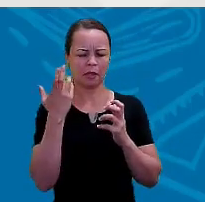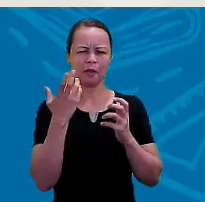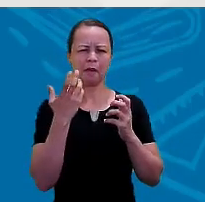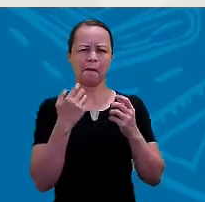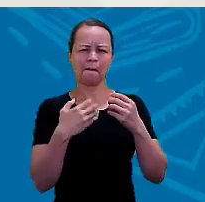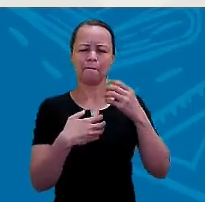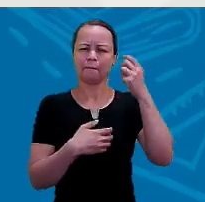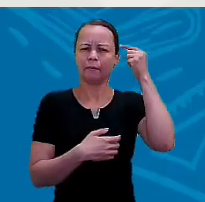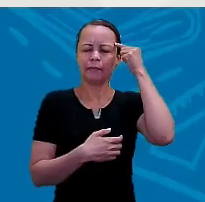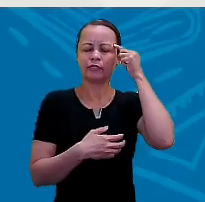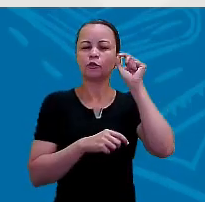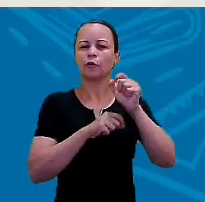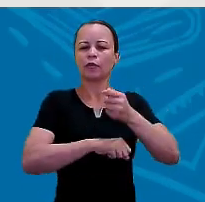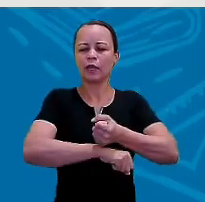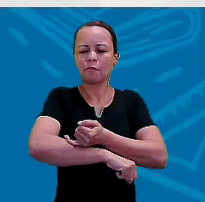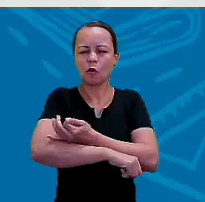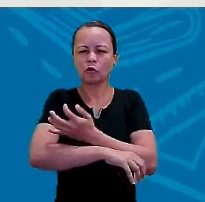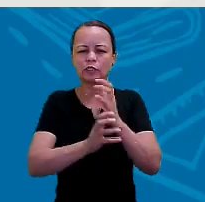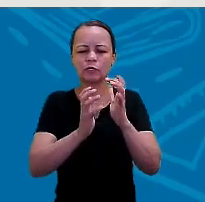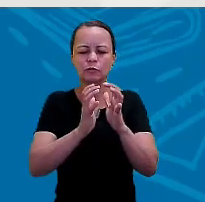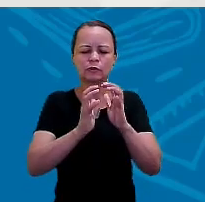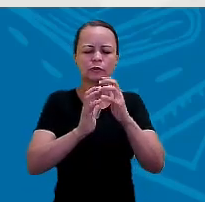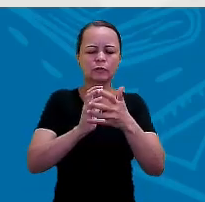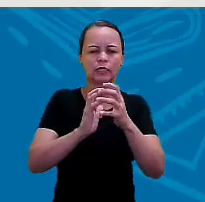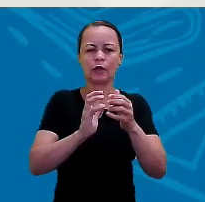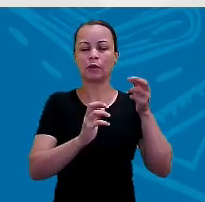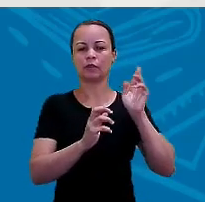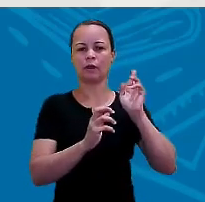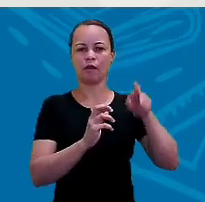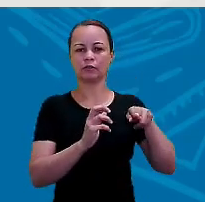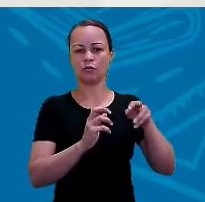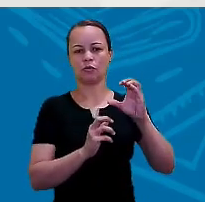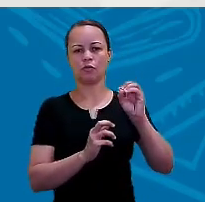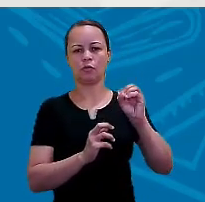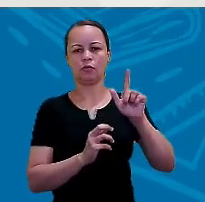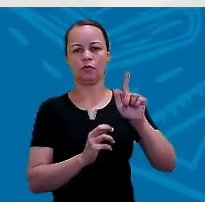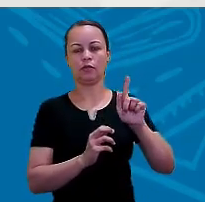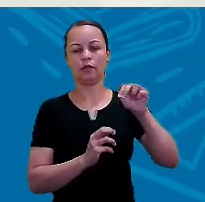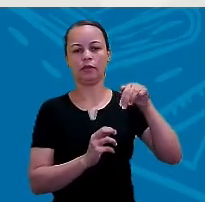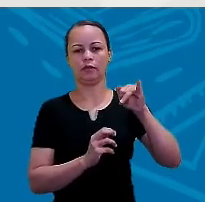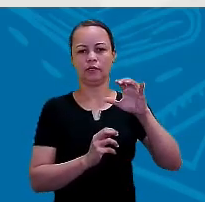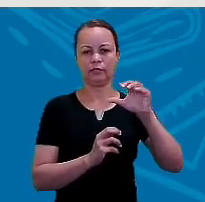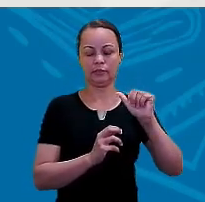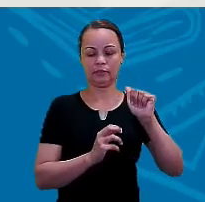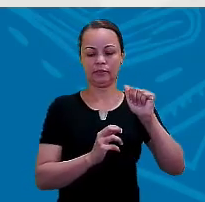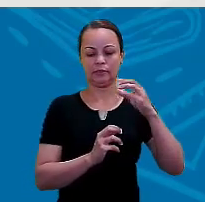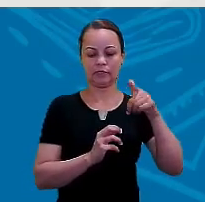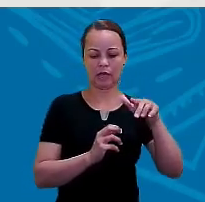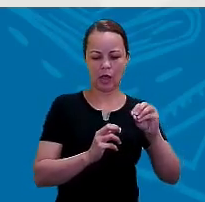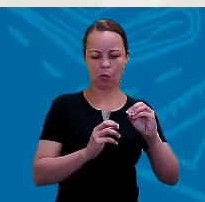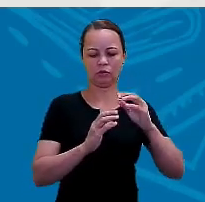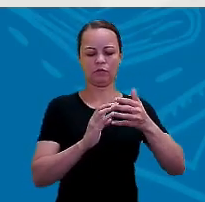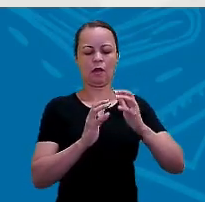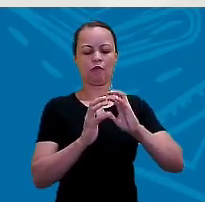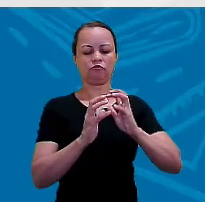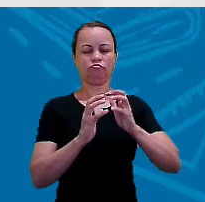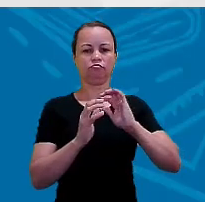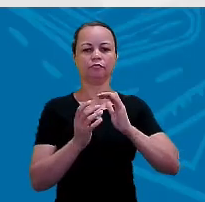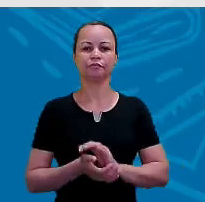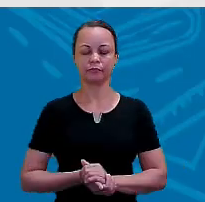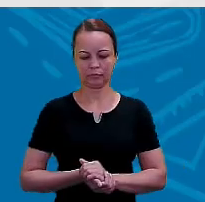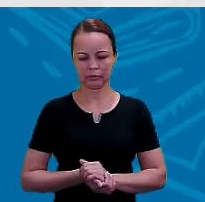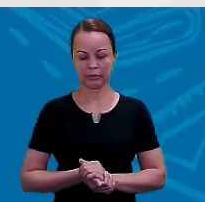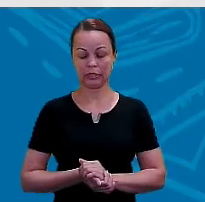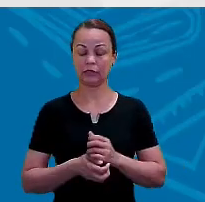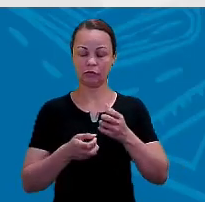parte mais central. Pensou na razão ou na cognição, uma área mais frontal. Dito tudo isso, eu espero que você tenha